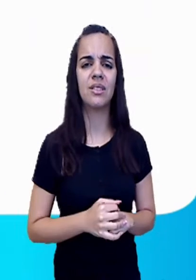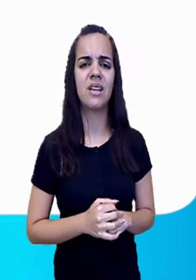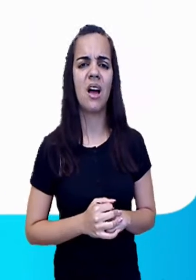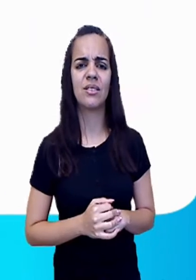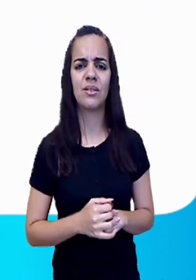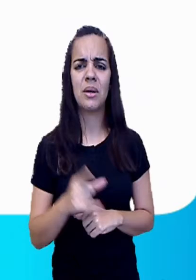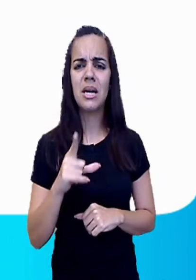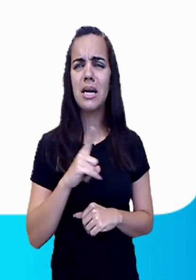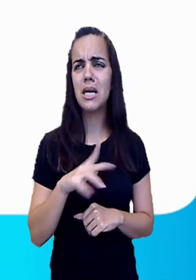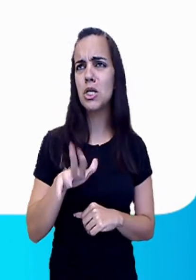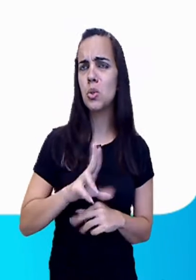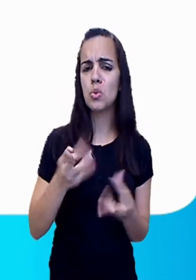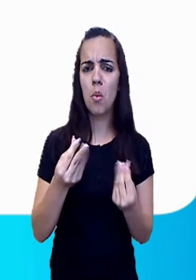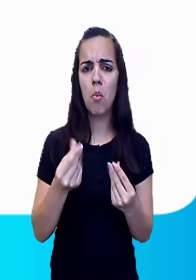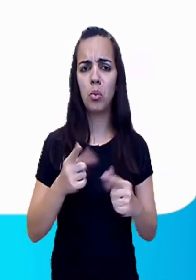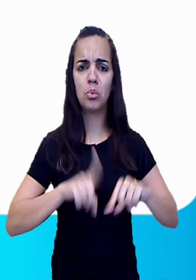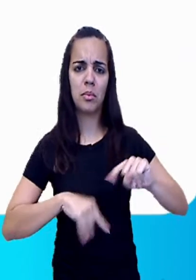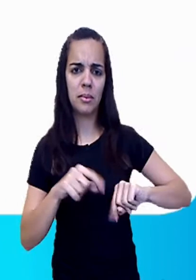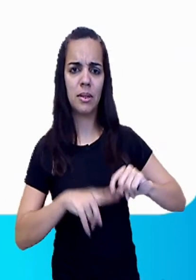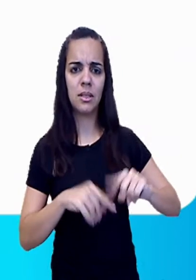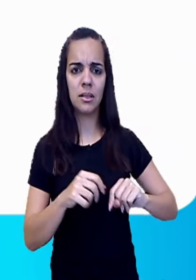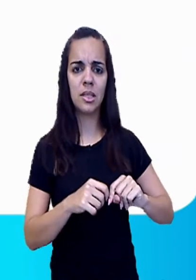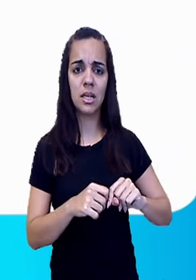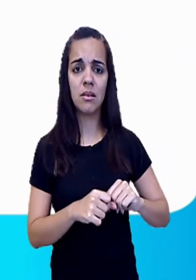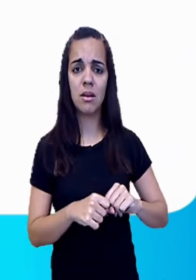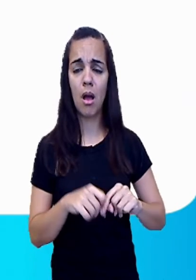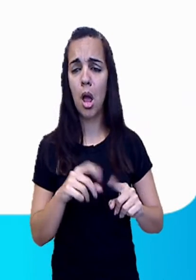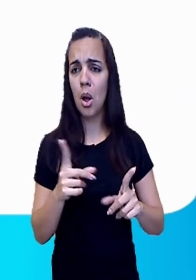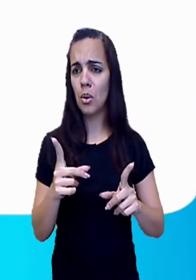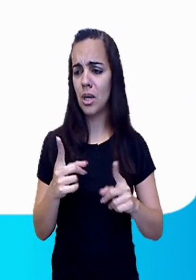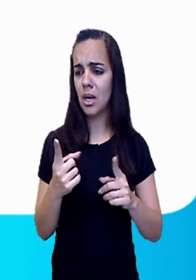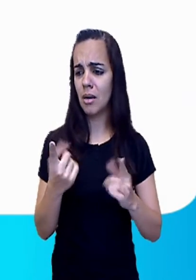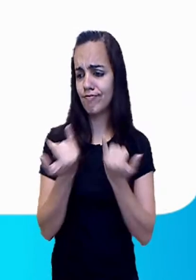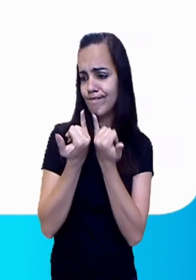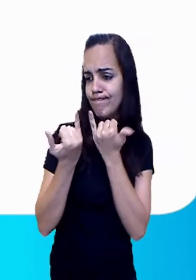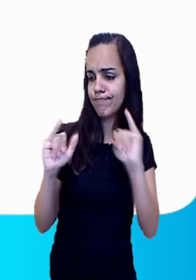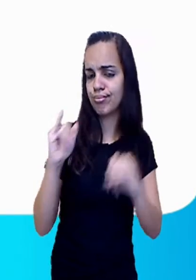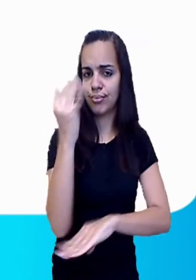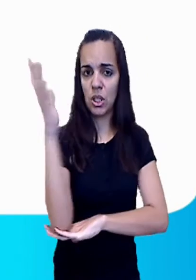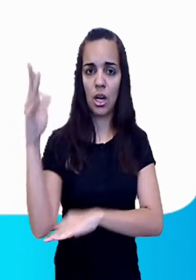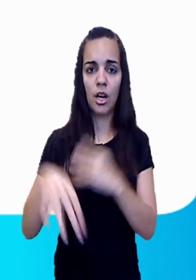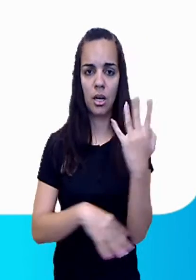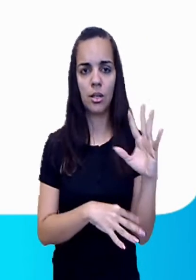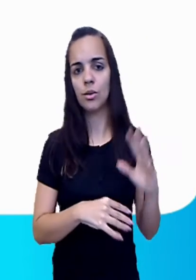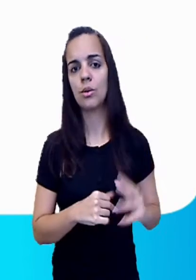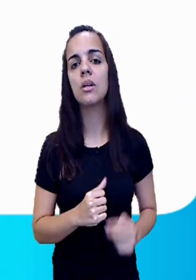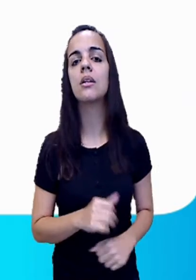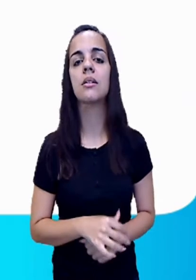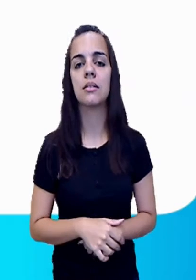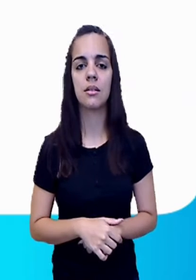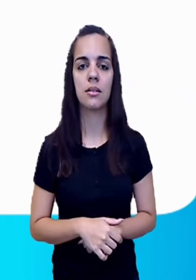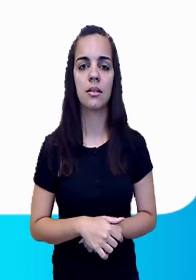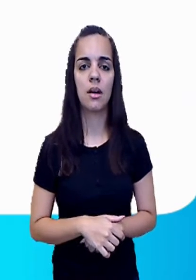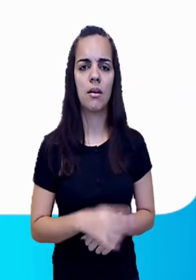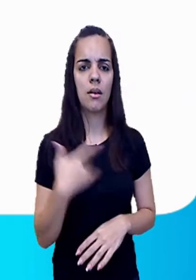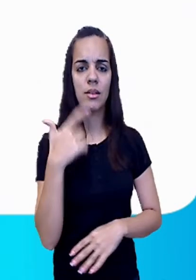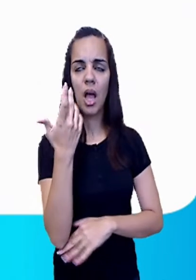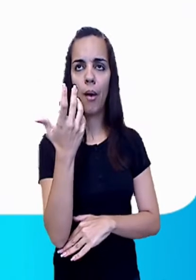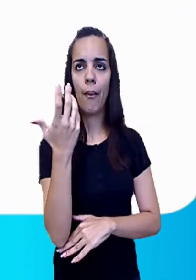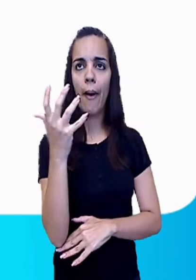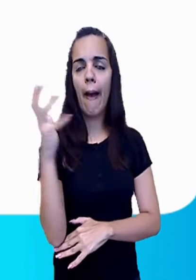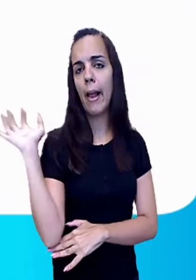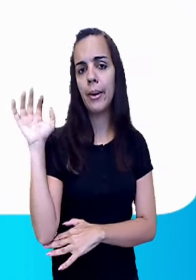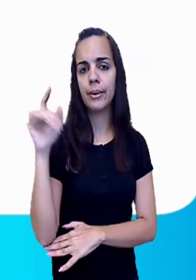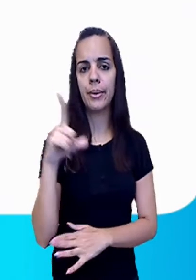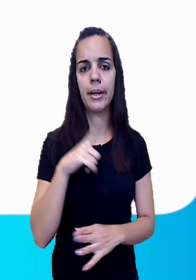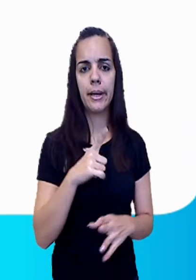elementos tóxicos que são nocivos à natureza. O que é nocivo? Que prejudicam a natureza. Prejudicam tanto a plantação, quanto o solo,